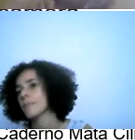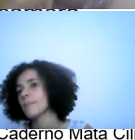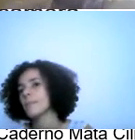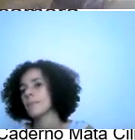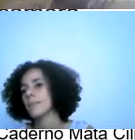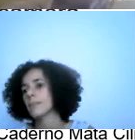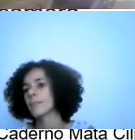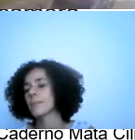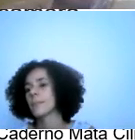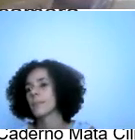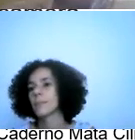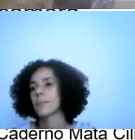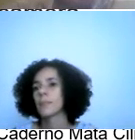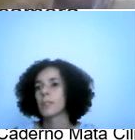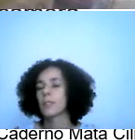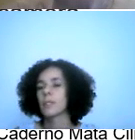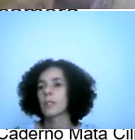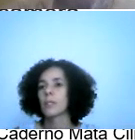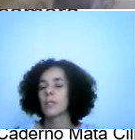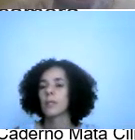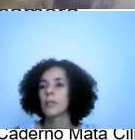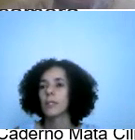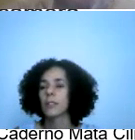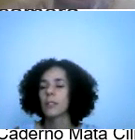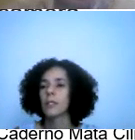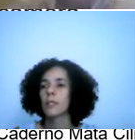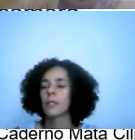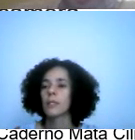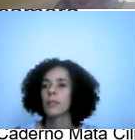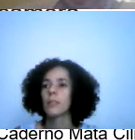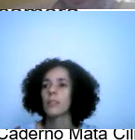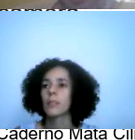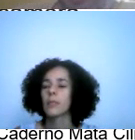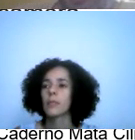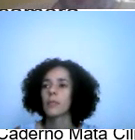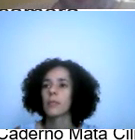né? E a gente vai deixar alguns voltados para vocês